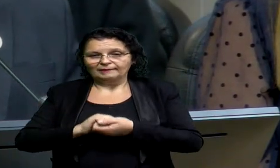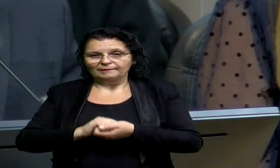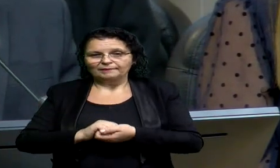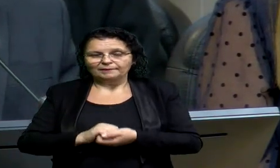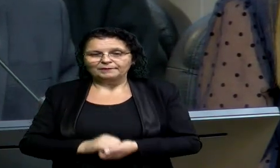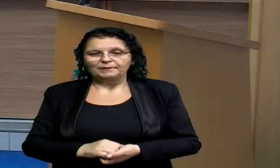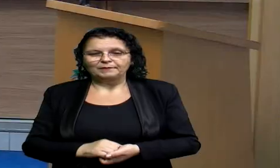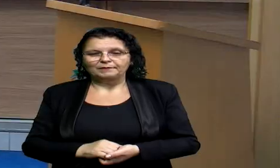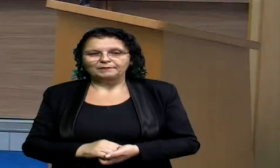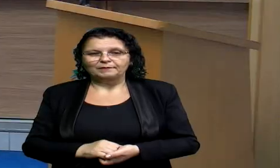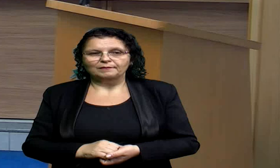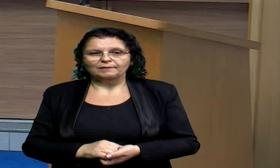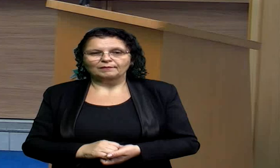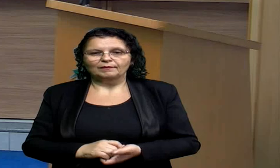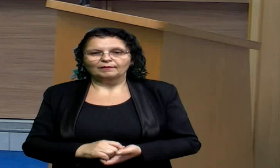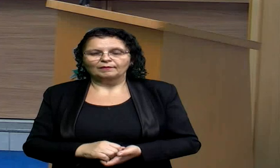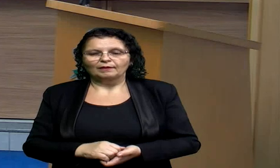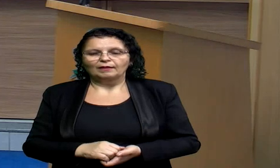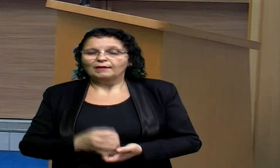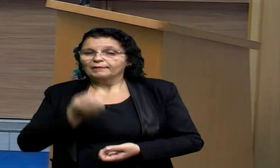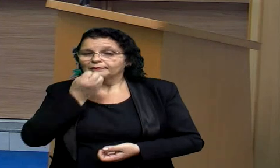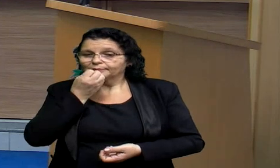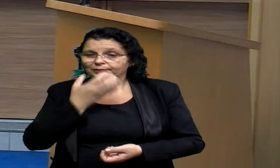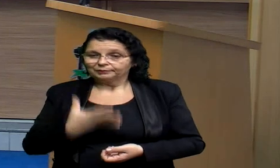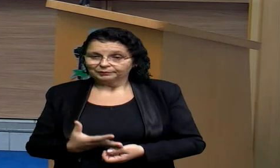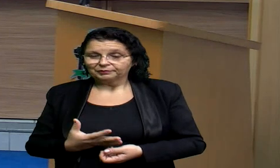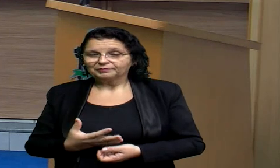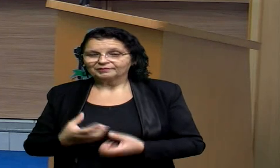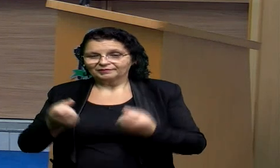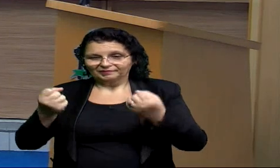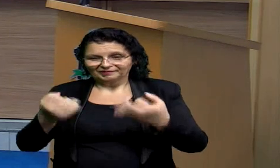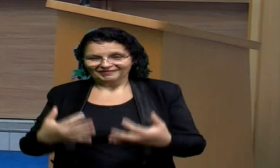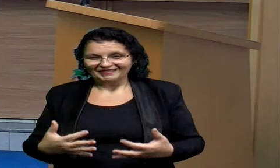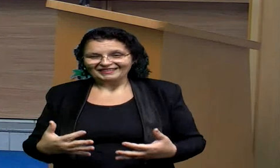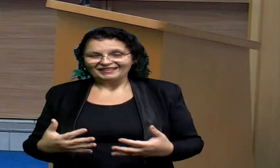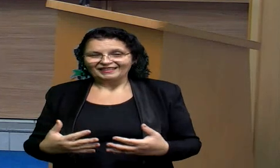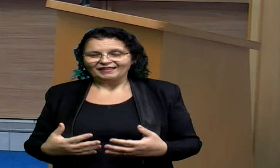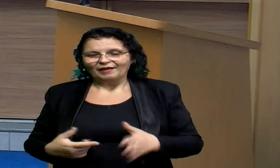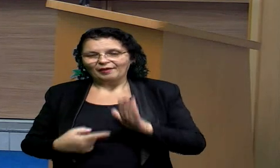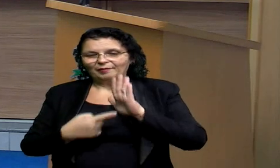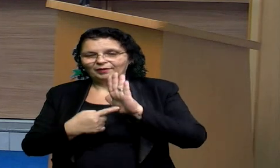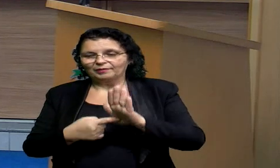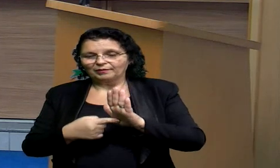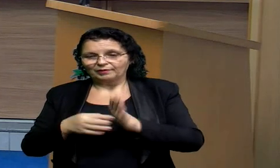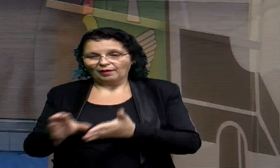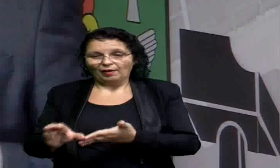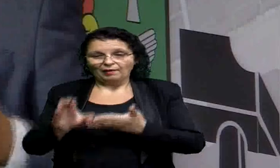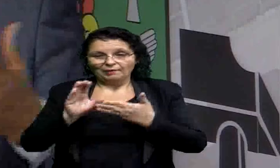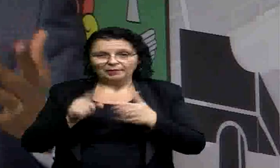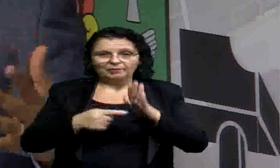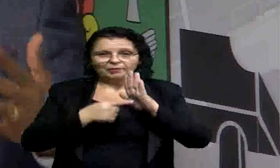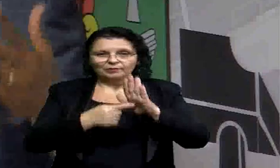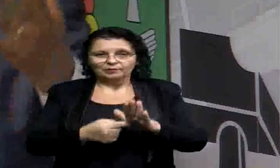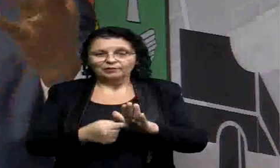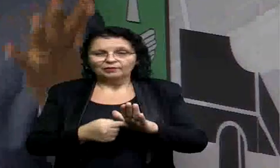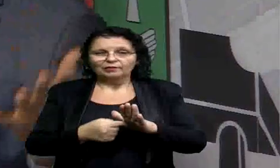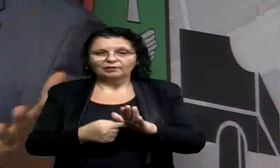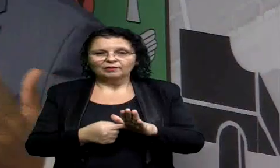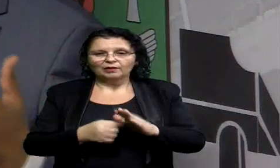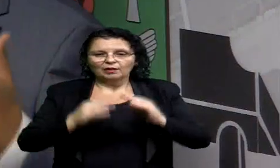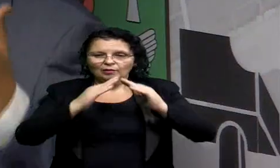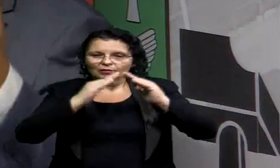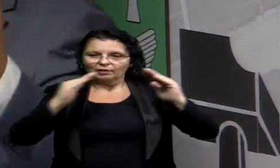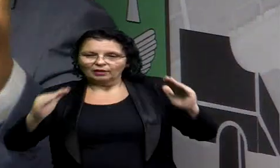de ordem bom vossa excelência falar desse fato porque eu apresentei uma Emenda parlamentar realmente para colocar um